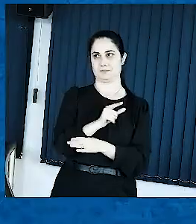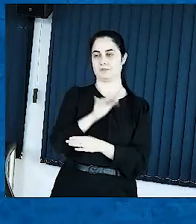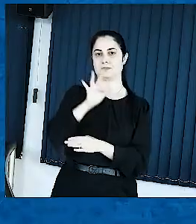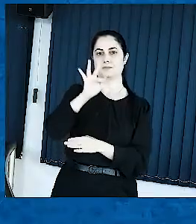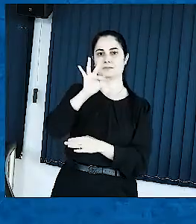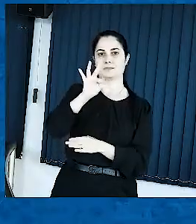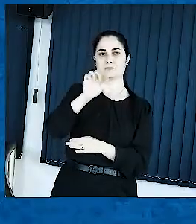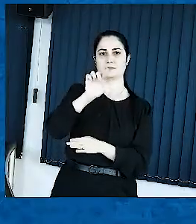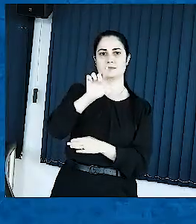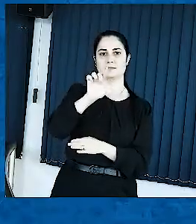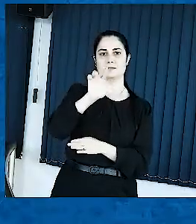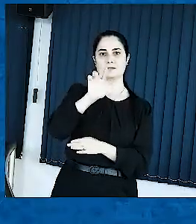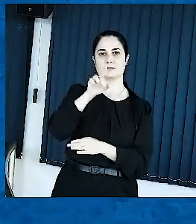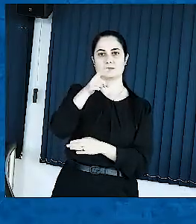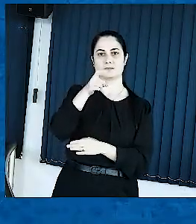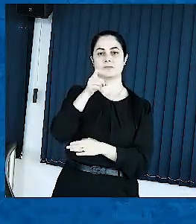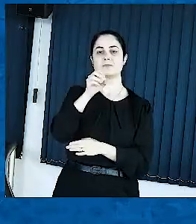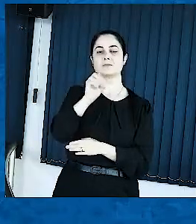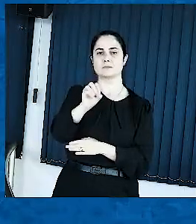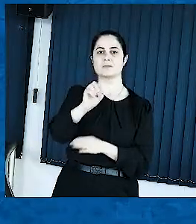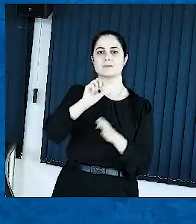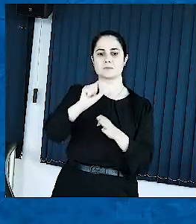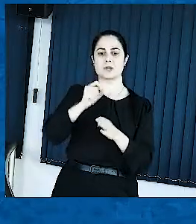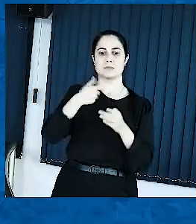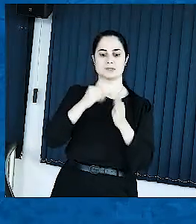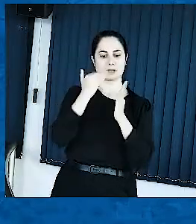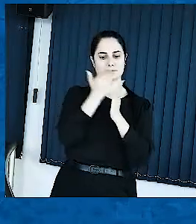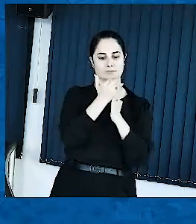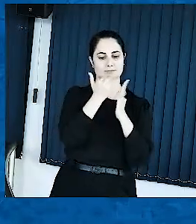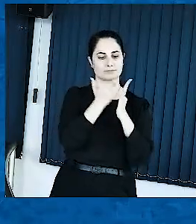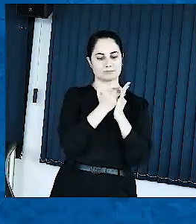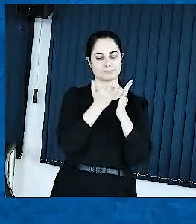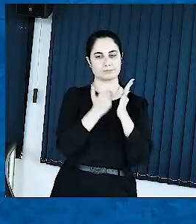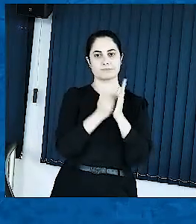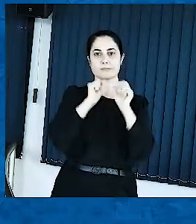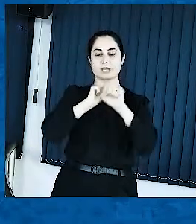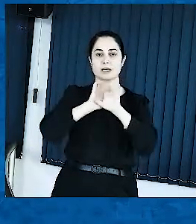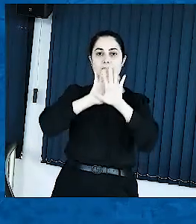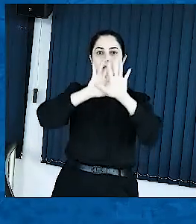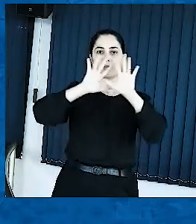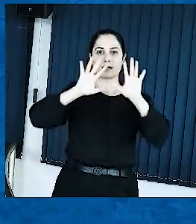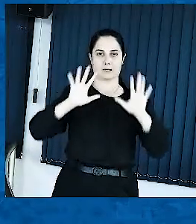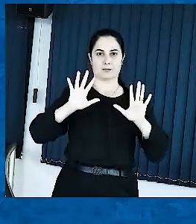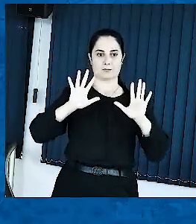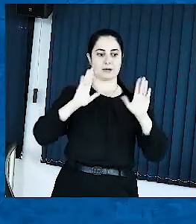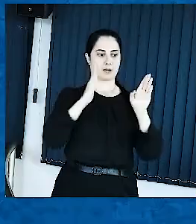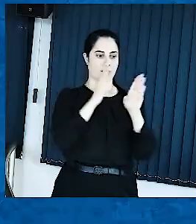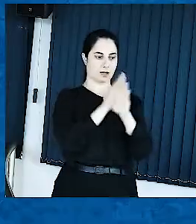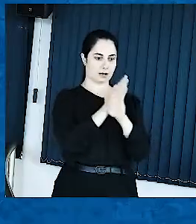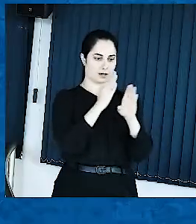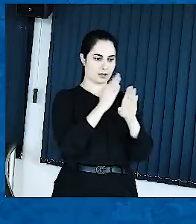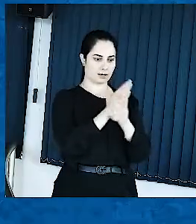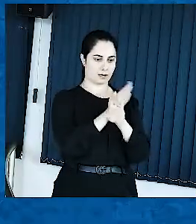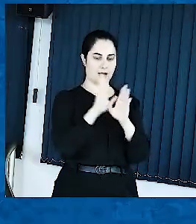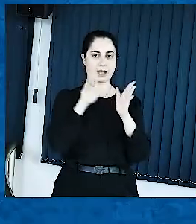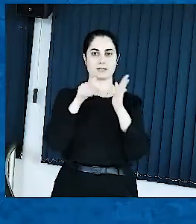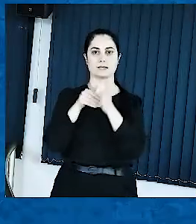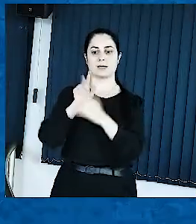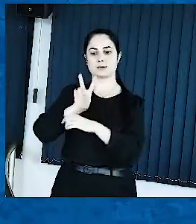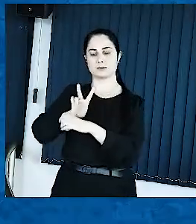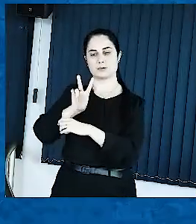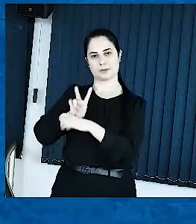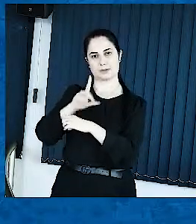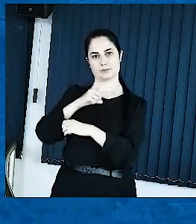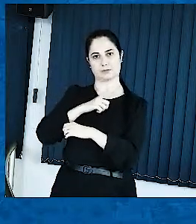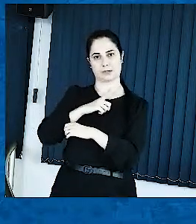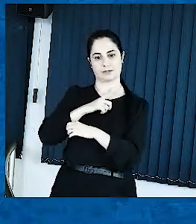Fluxo. Nós precisamos de um protocolo claro da suspeita ao cuidado,